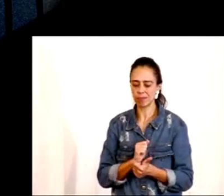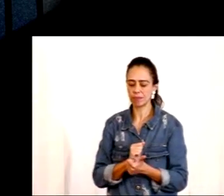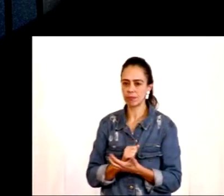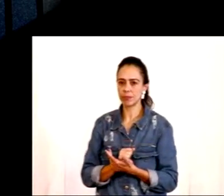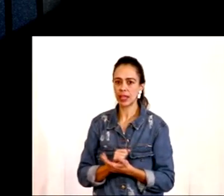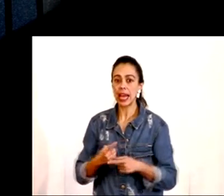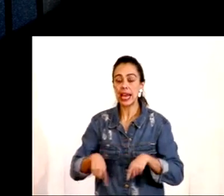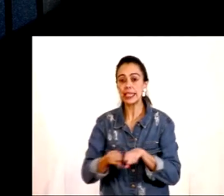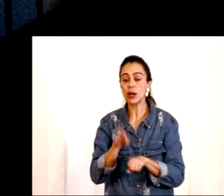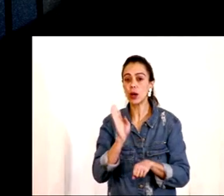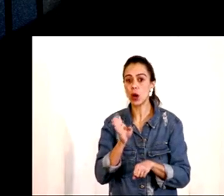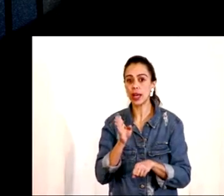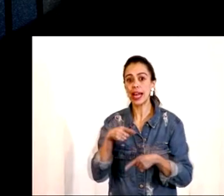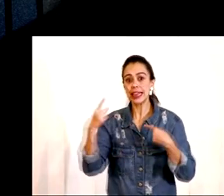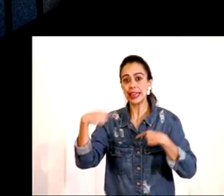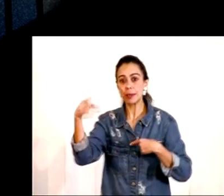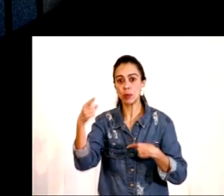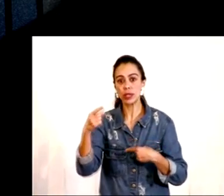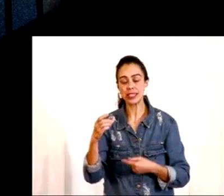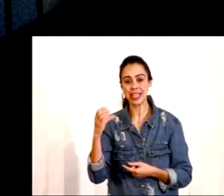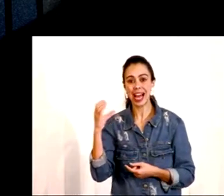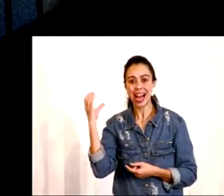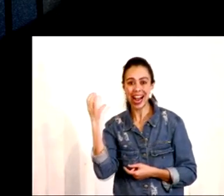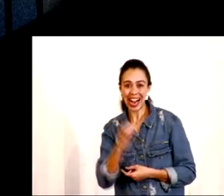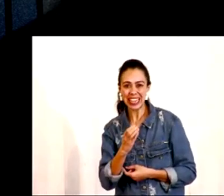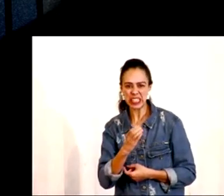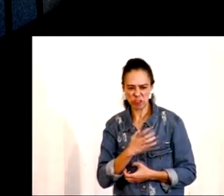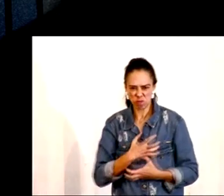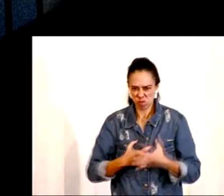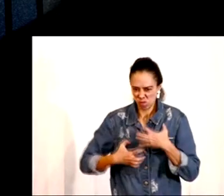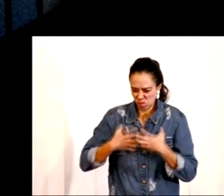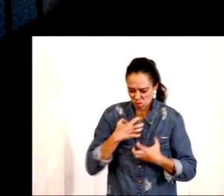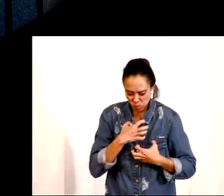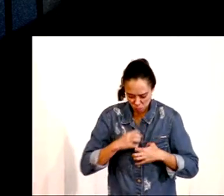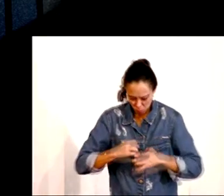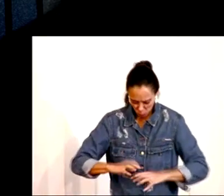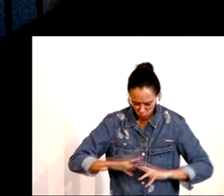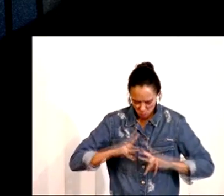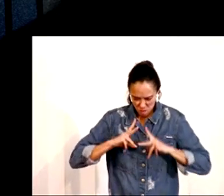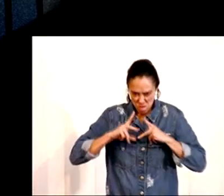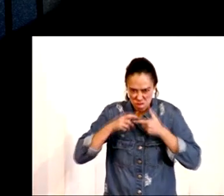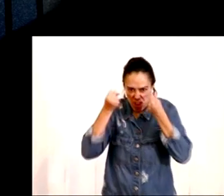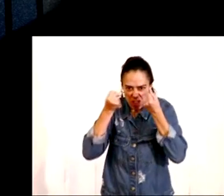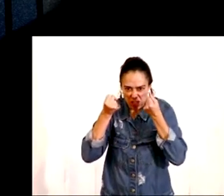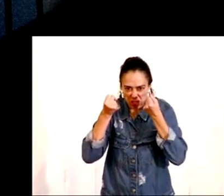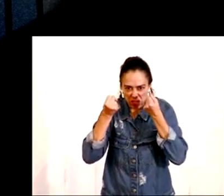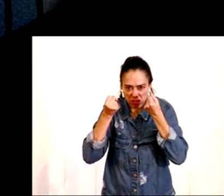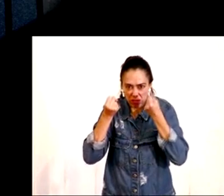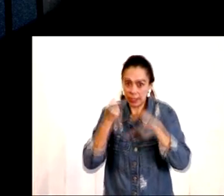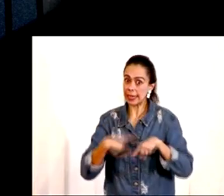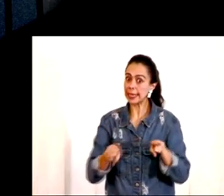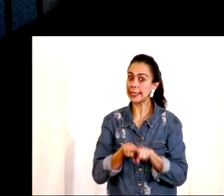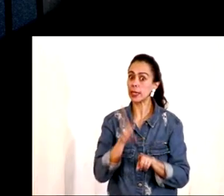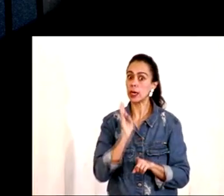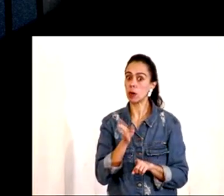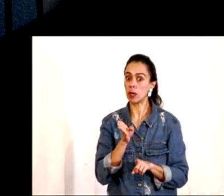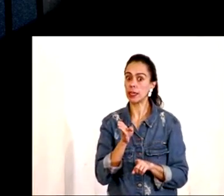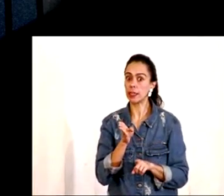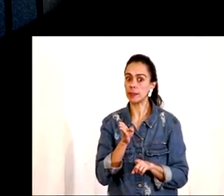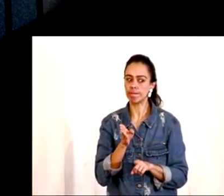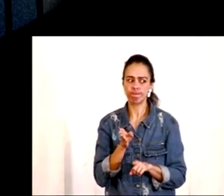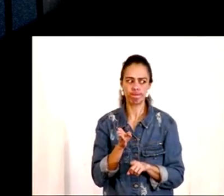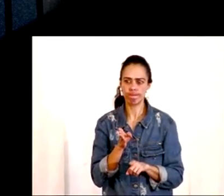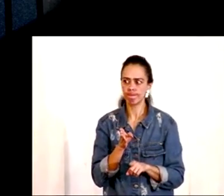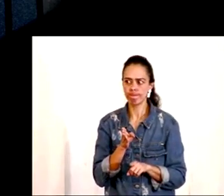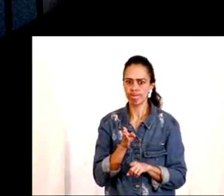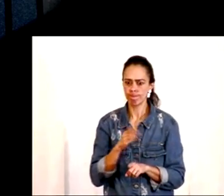e o matou. Disse o Senhor a Caim: onde está Abel, teu irmão? Ele respondeu: não sei, acaso sou eu